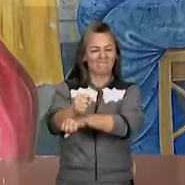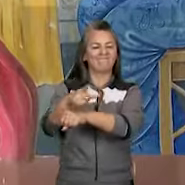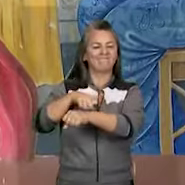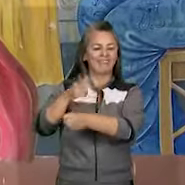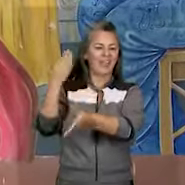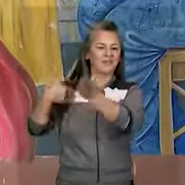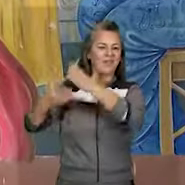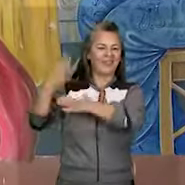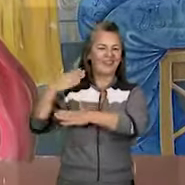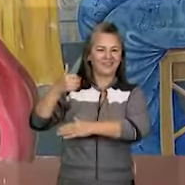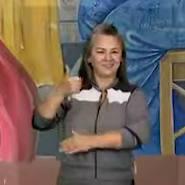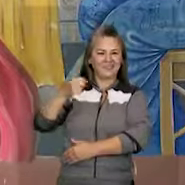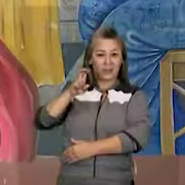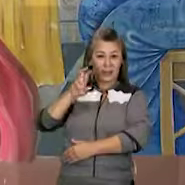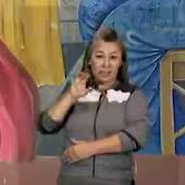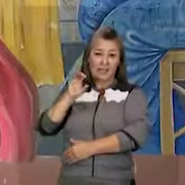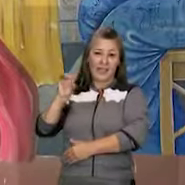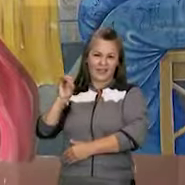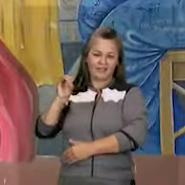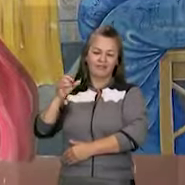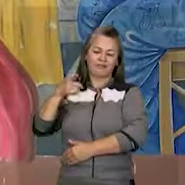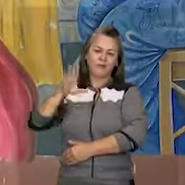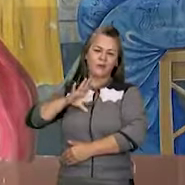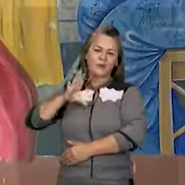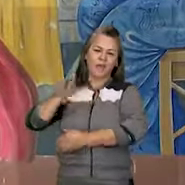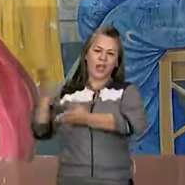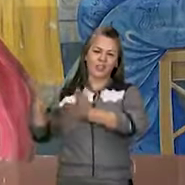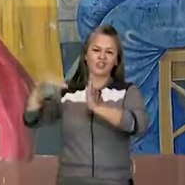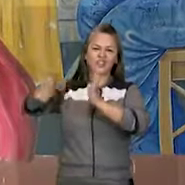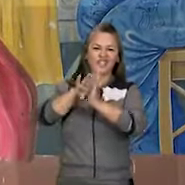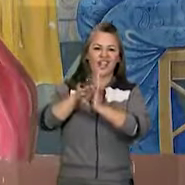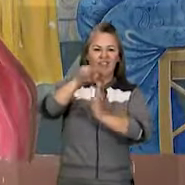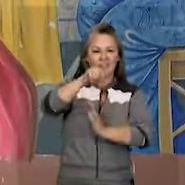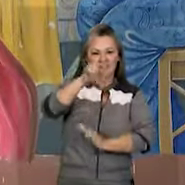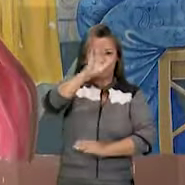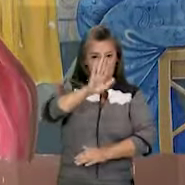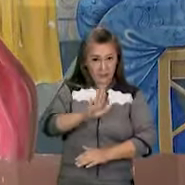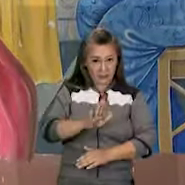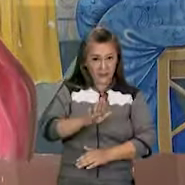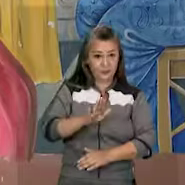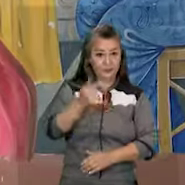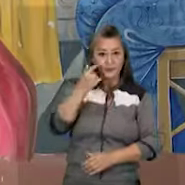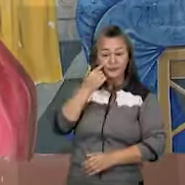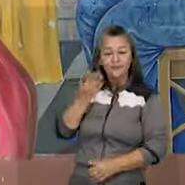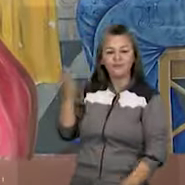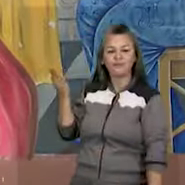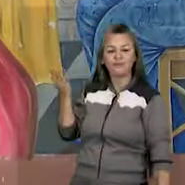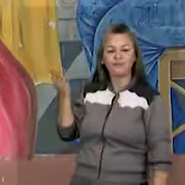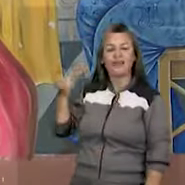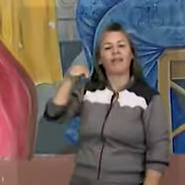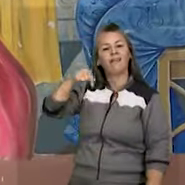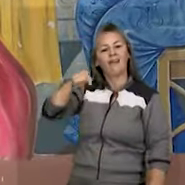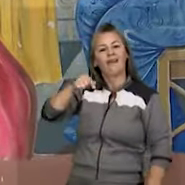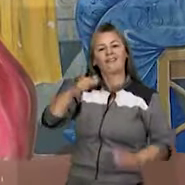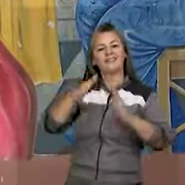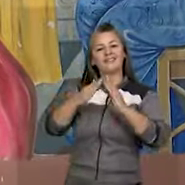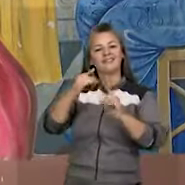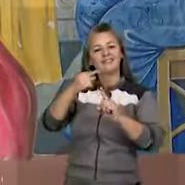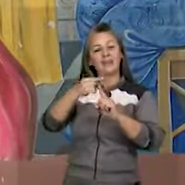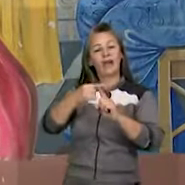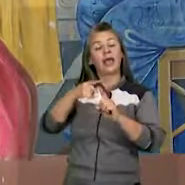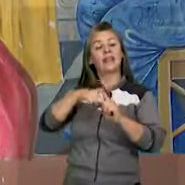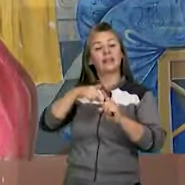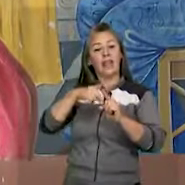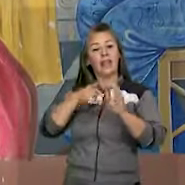dos portugueses. Bom, estou aqui, né, na capela, porque essa capela ela tem uma pintura, né,